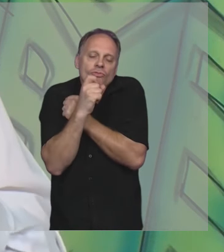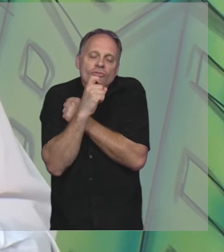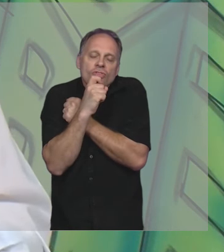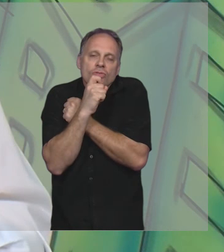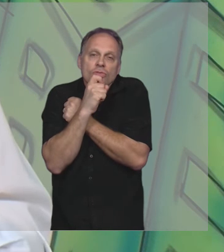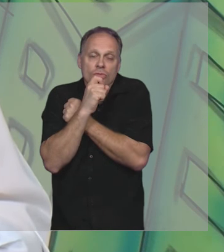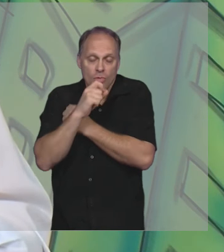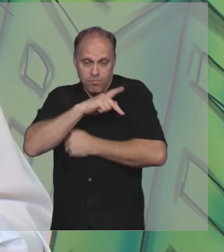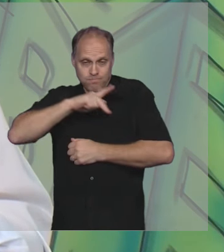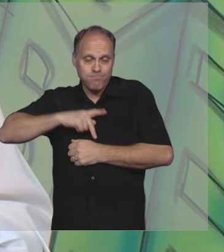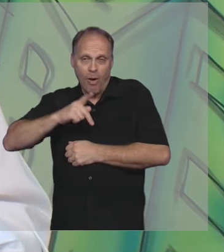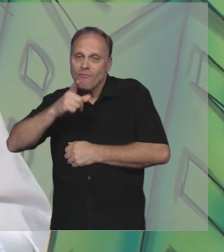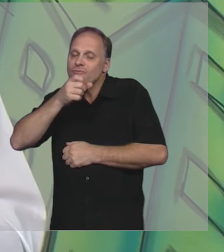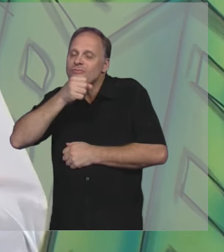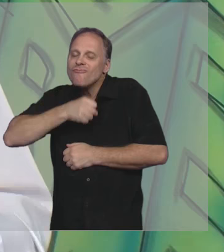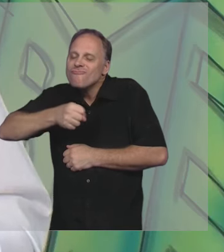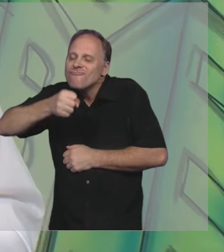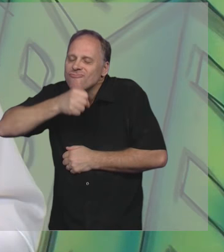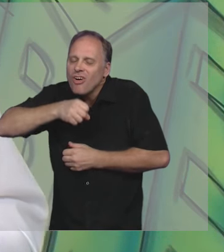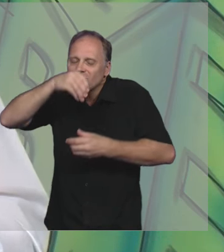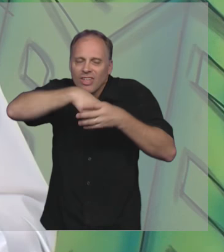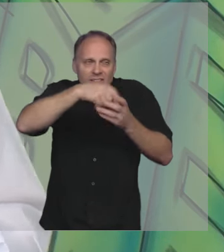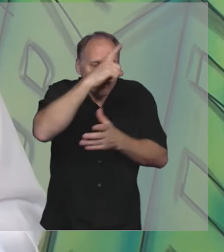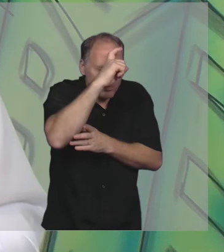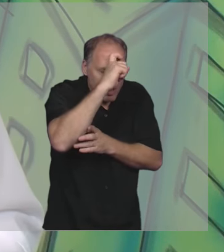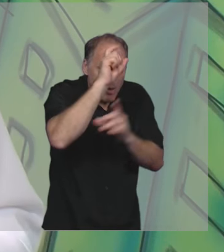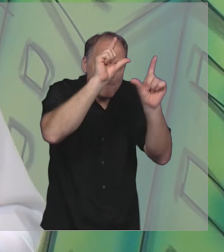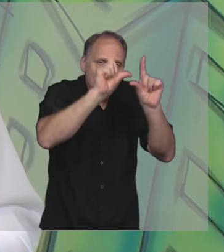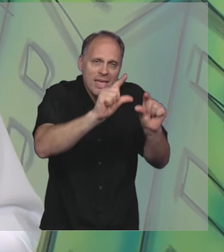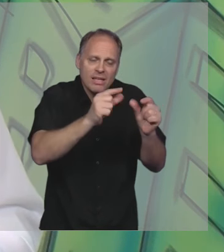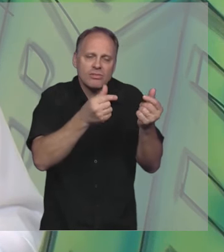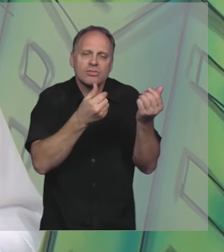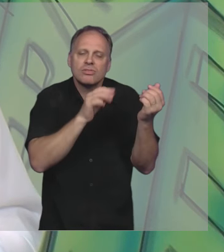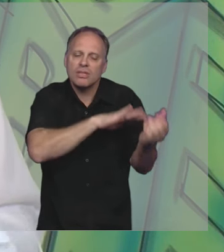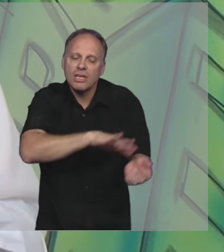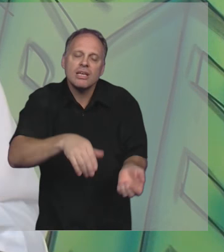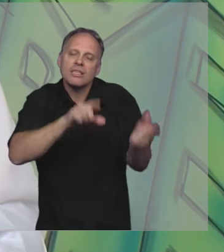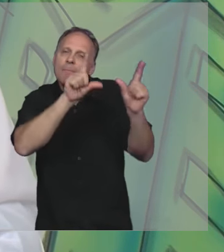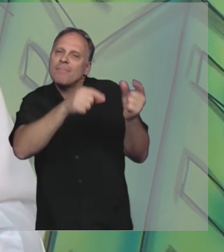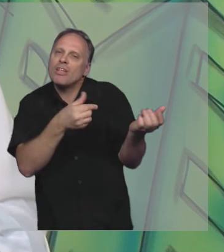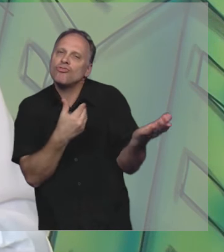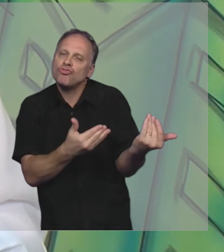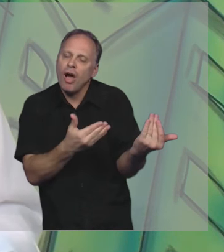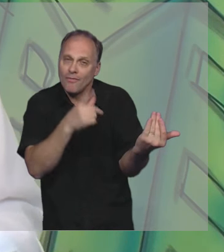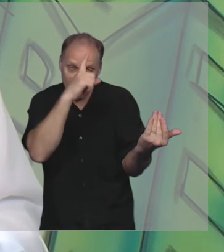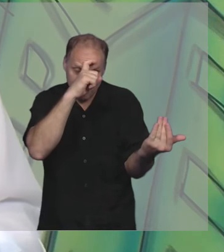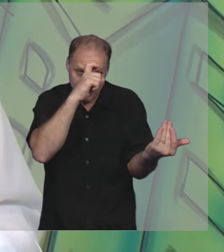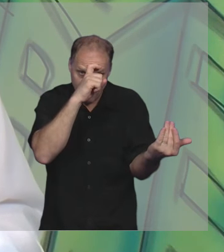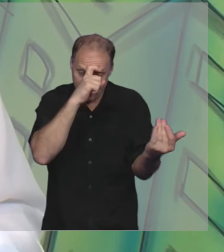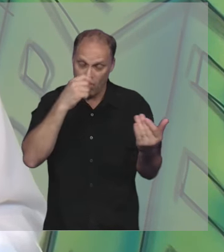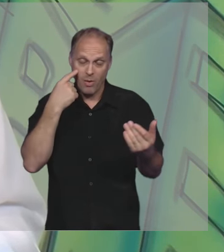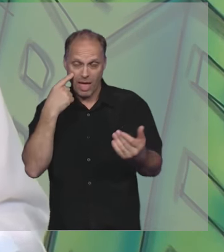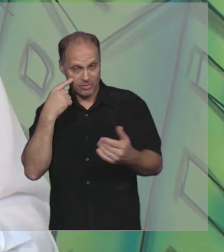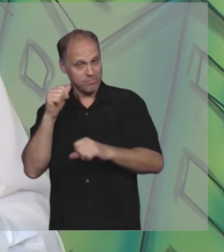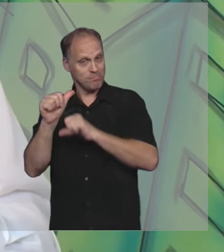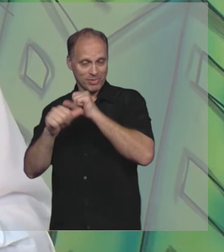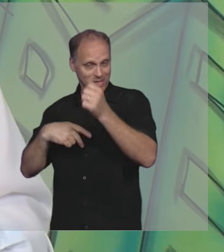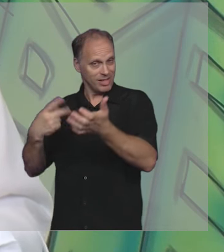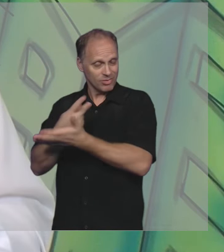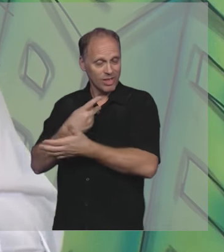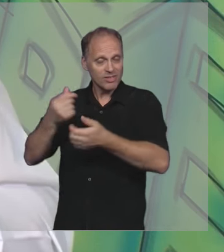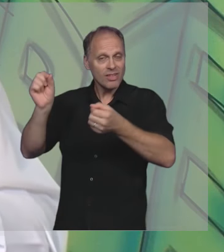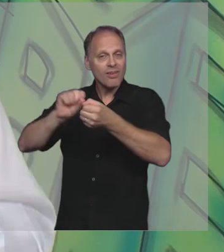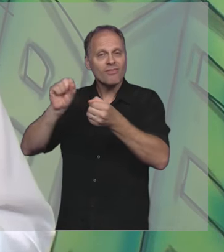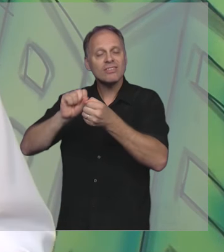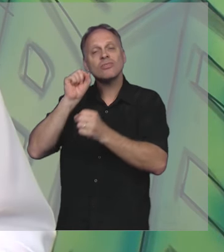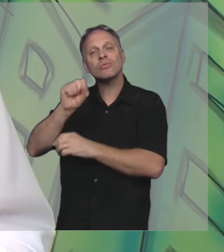população idosa dentro do hospital e tu tem menos criança e menos jovem, né? Então esse incremento hoje nós